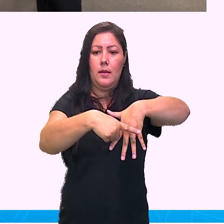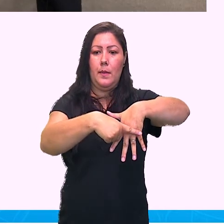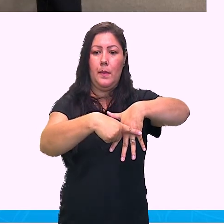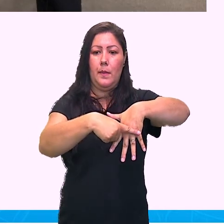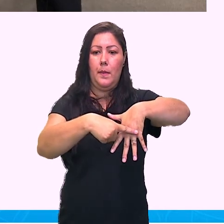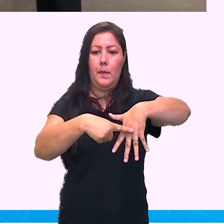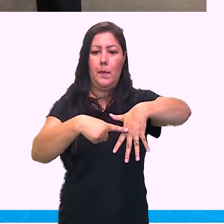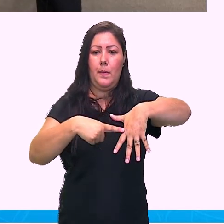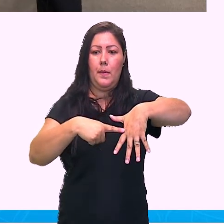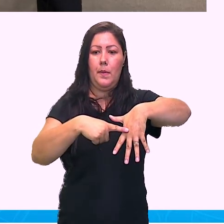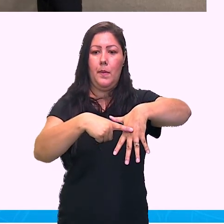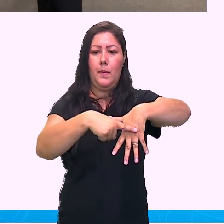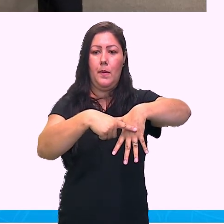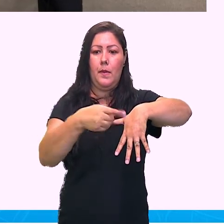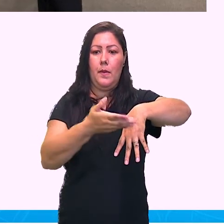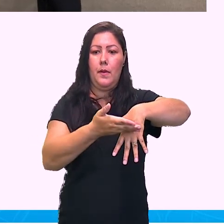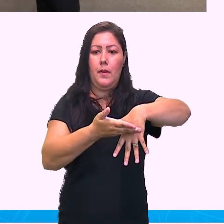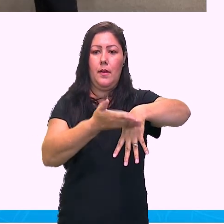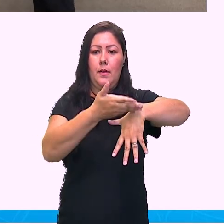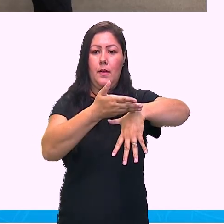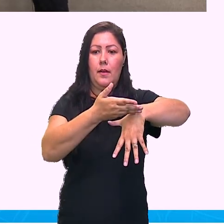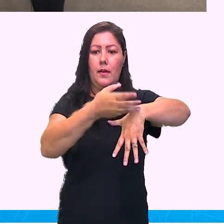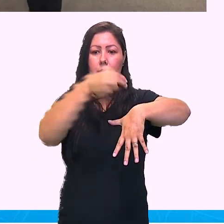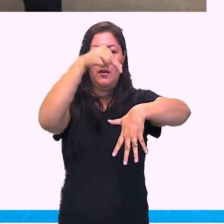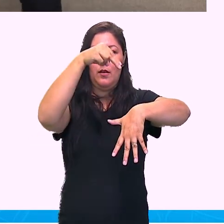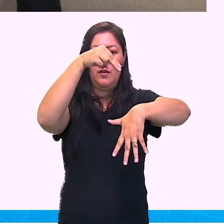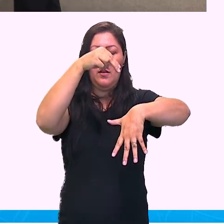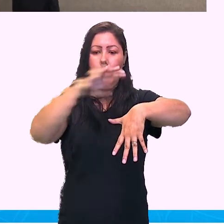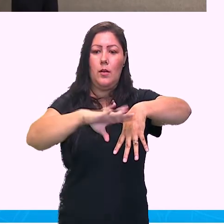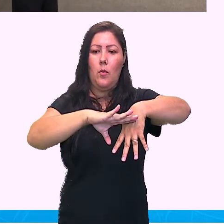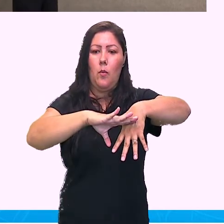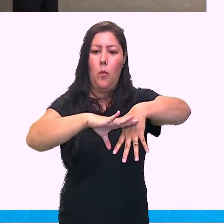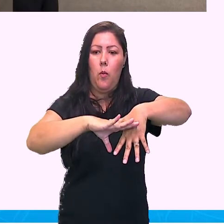a maior parte do seu território no sul.